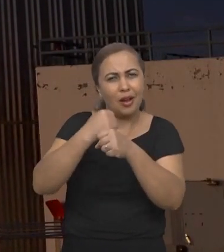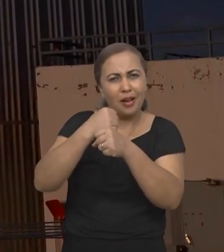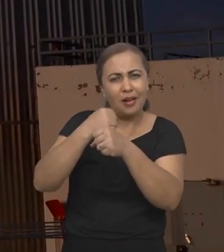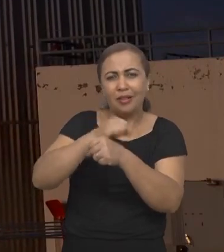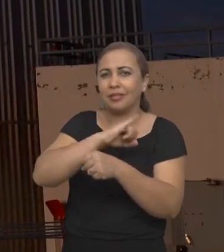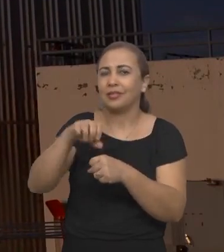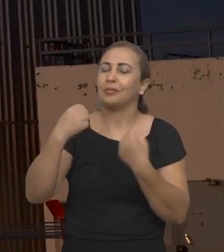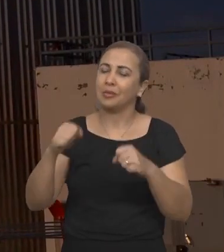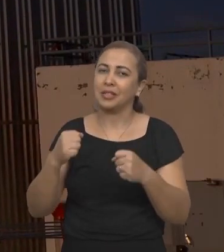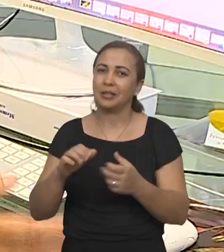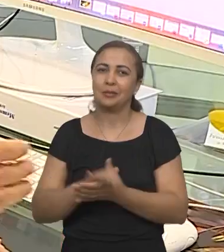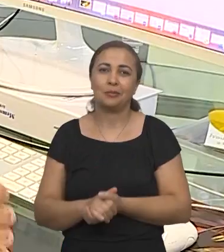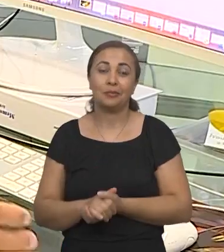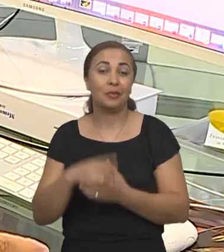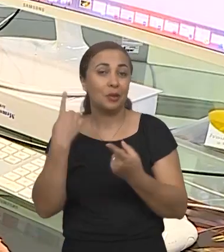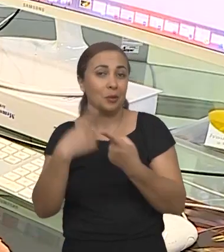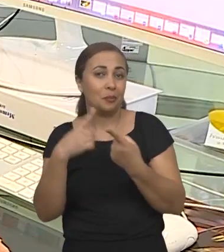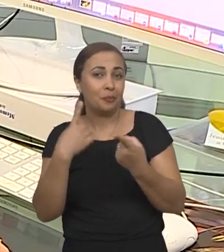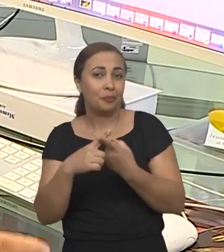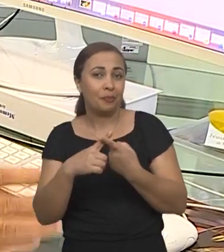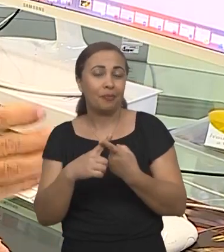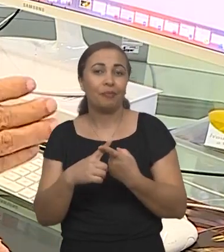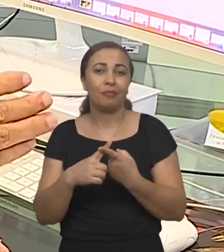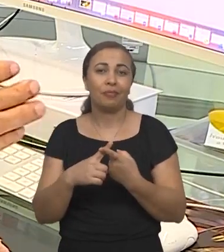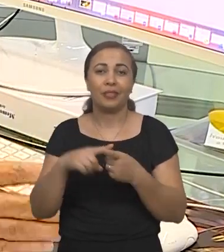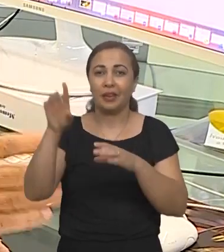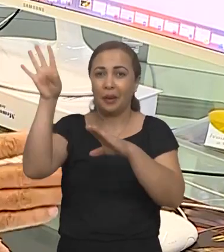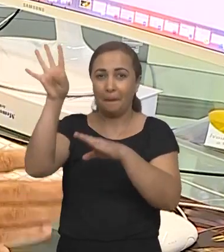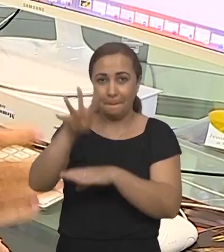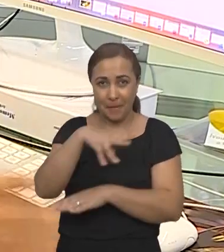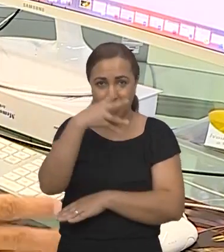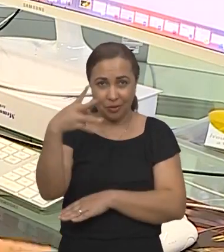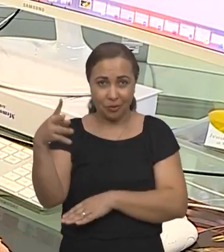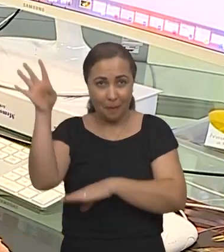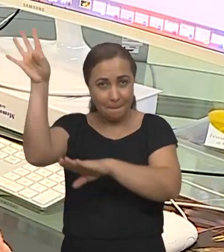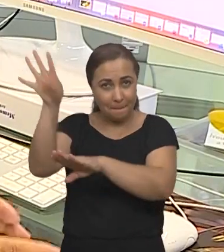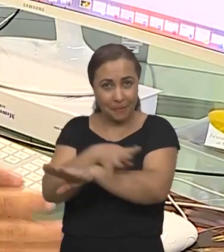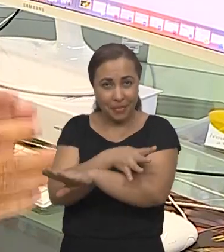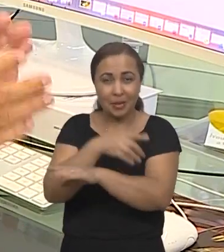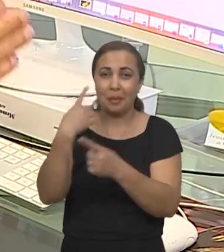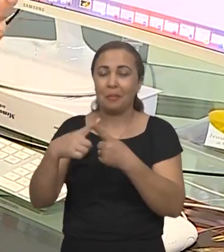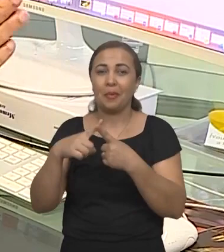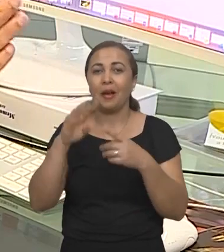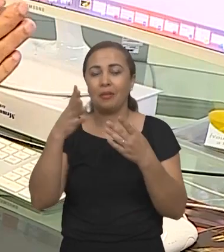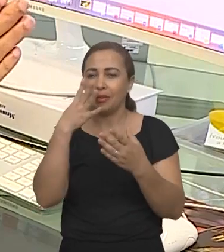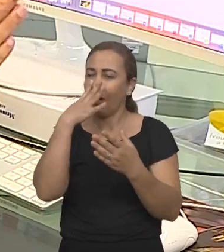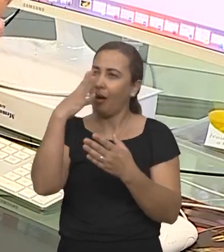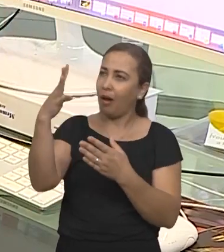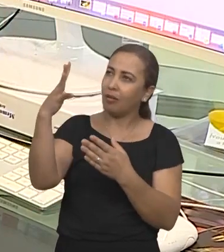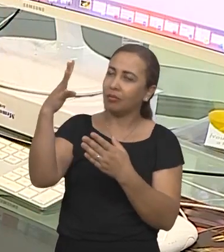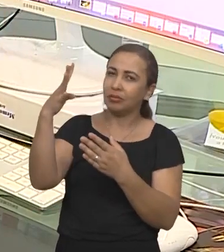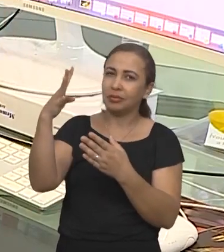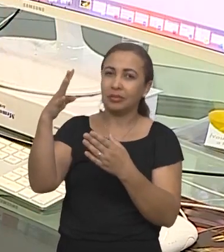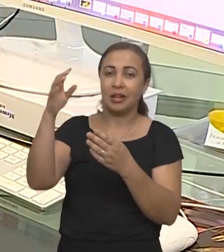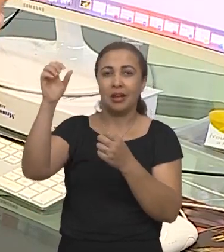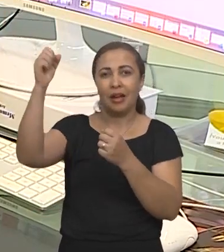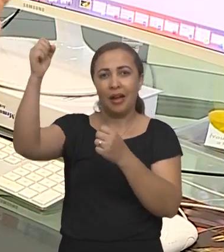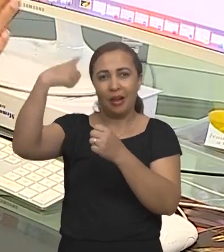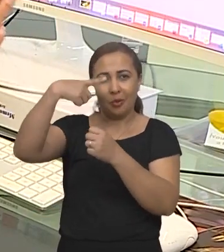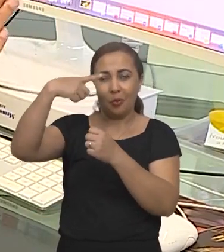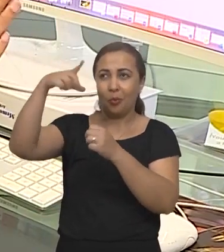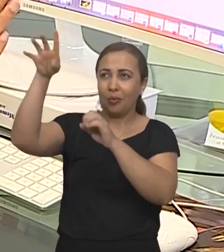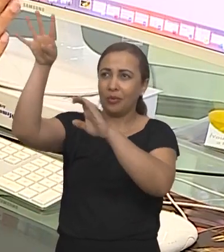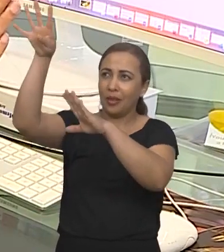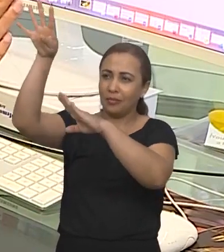décadas, se assim for necessário. E o porquê de pente em si é porque quando você analisa o espectro